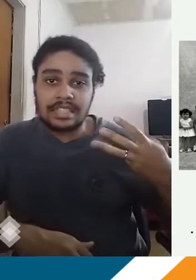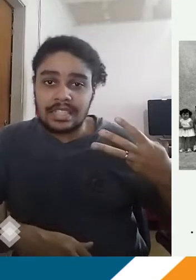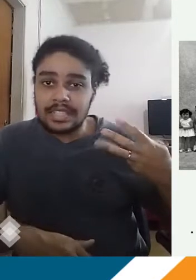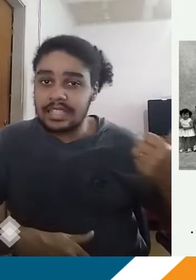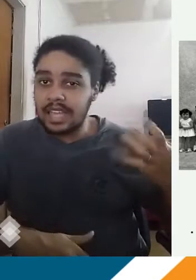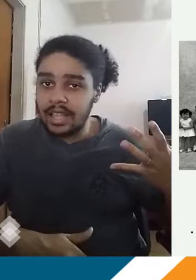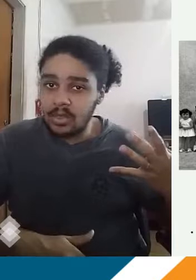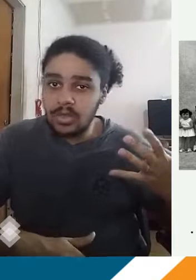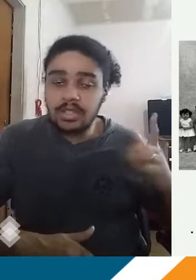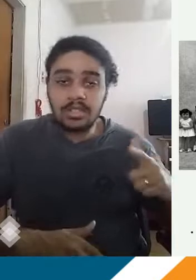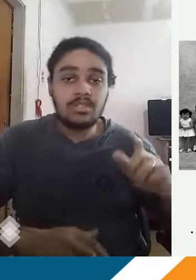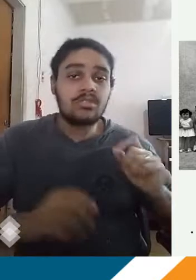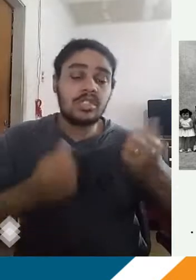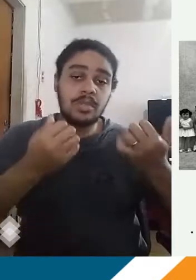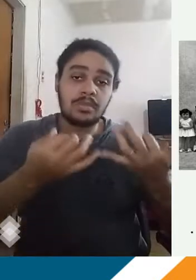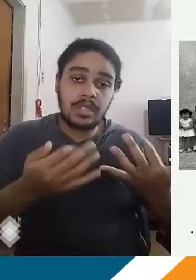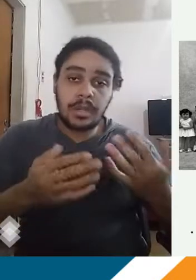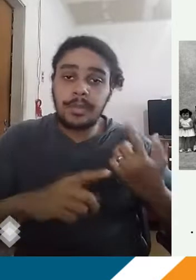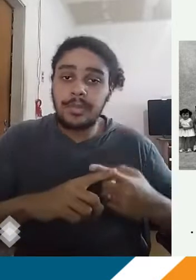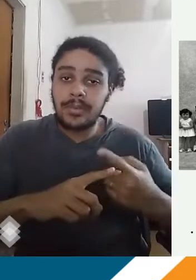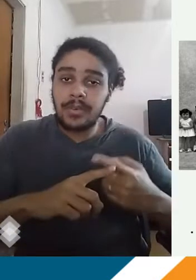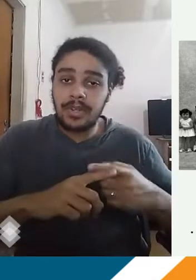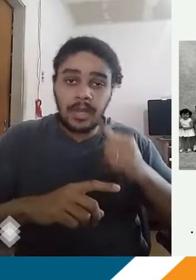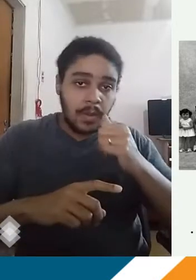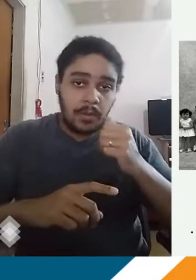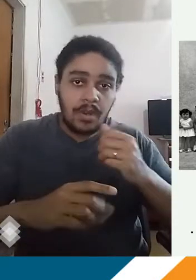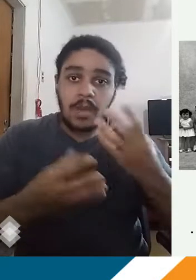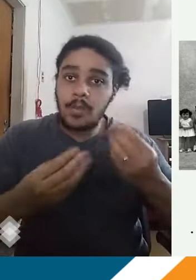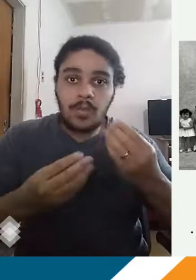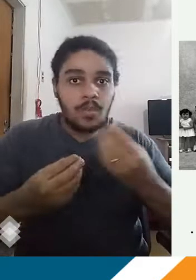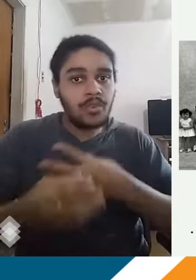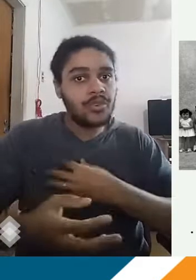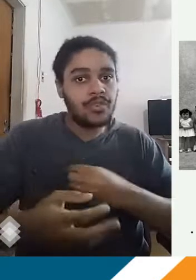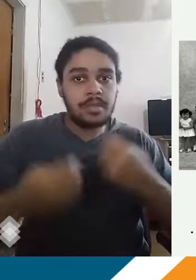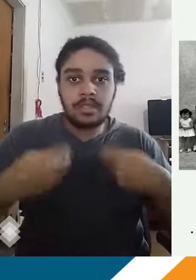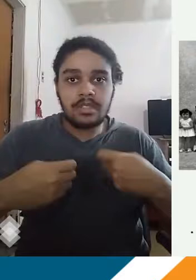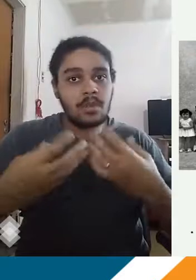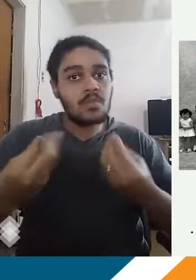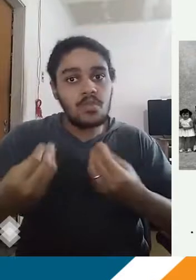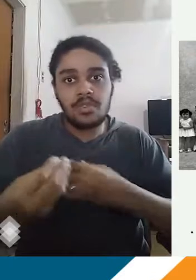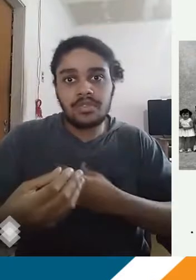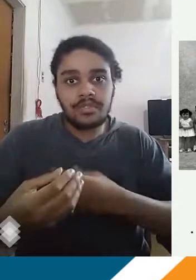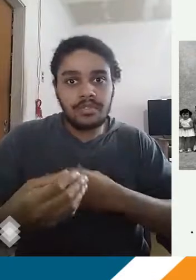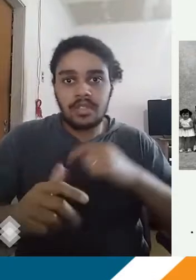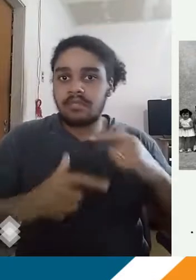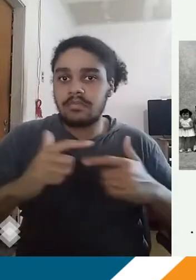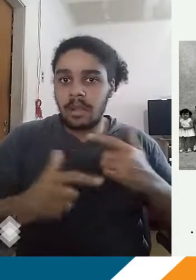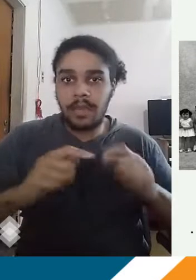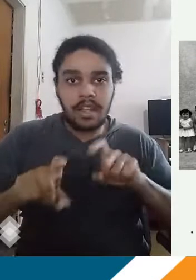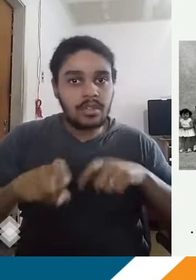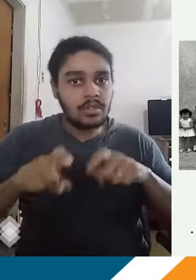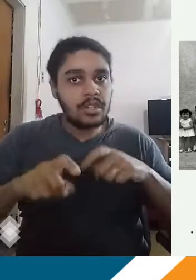13, 14 anos, o que intensificava as taxas de fecundidade em mulheres. Necessidade de ter muitos filhos para